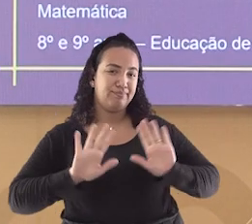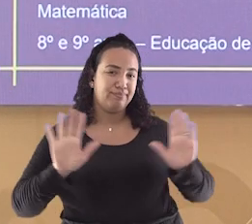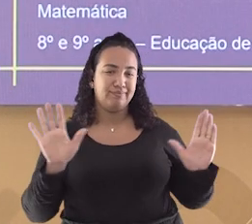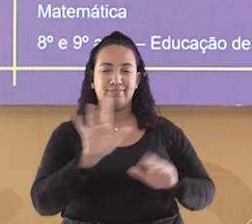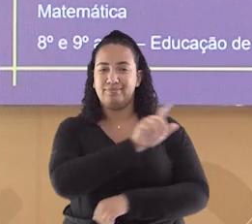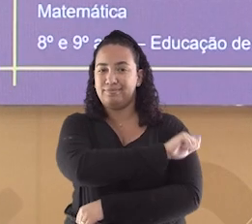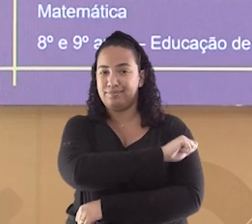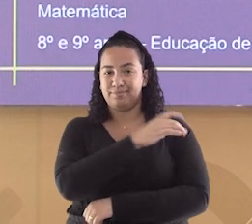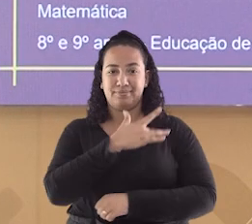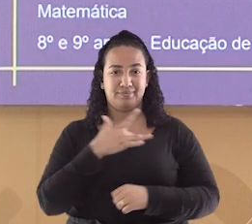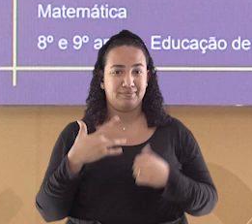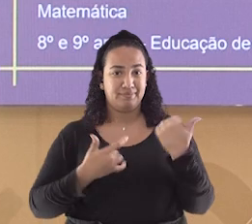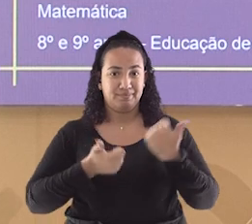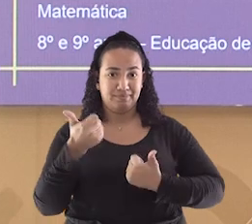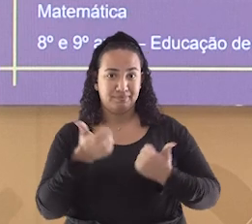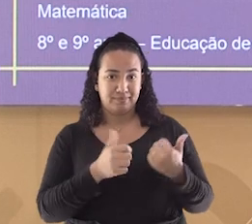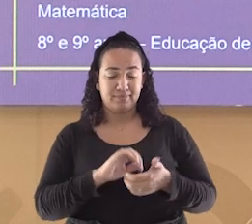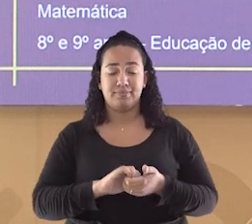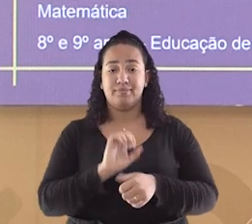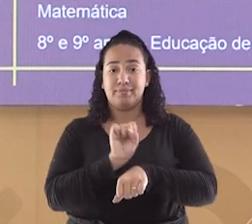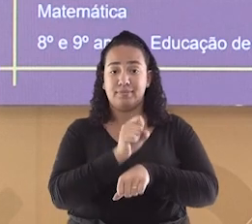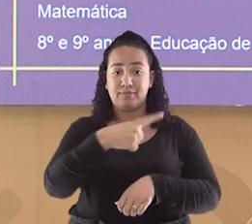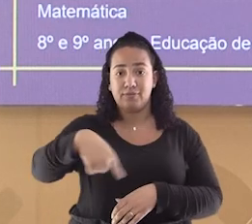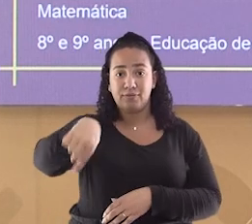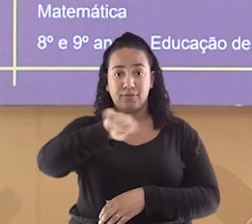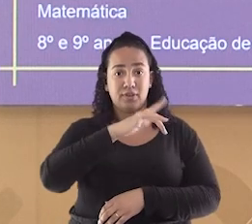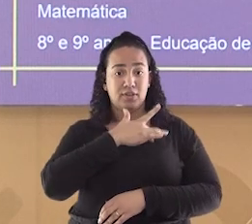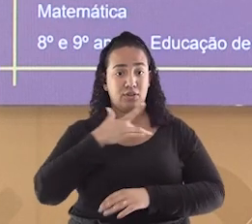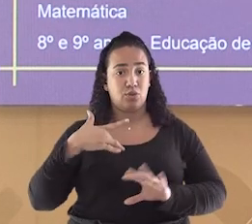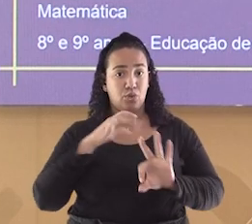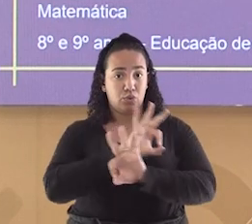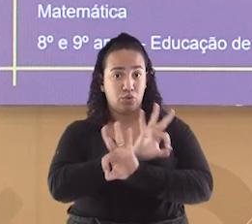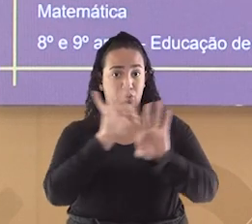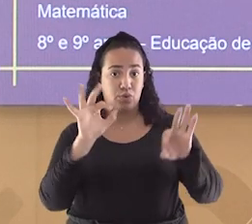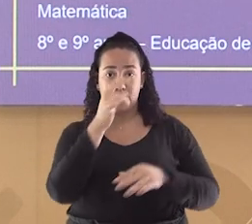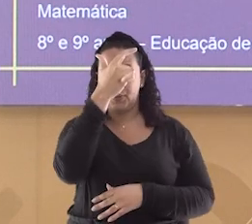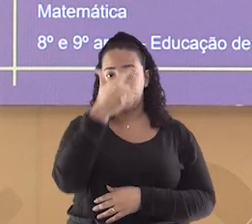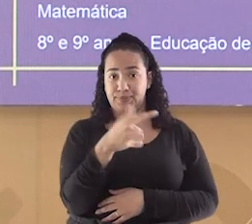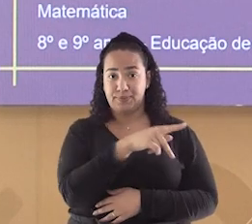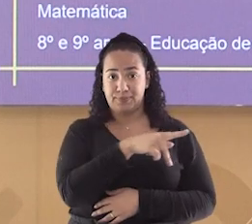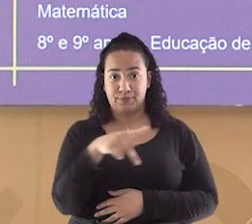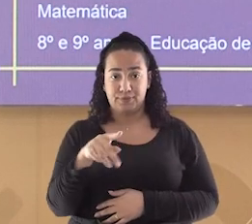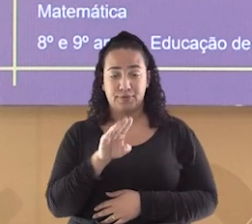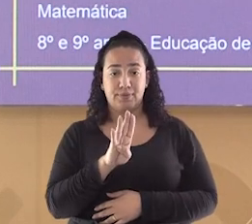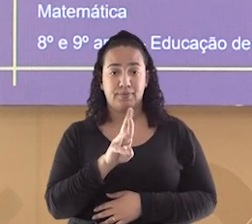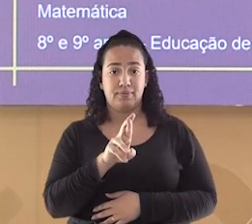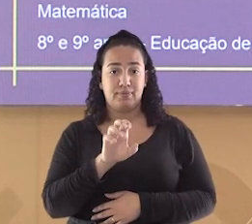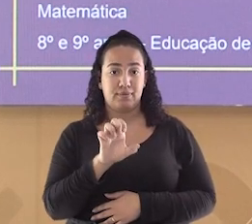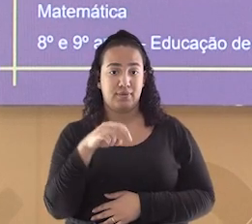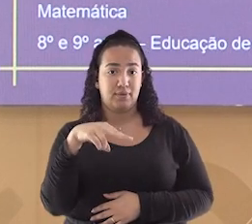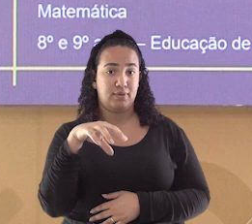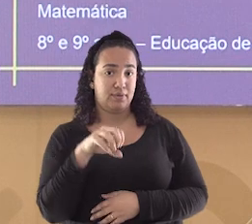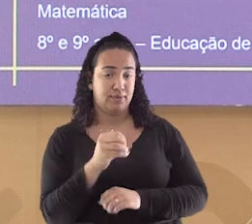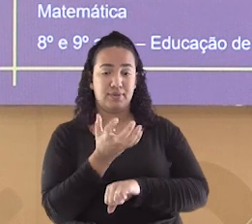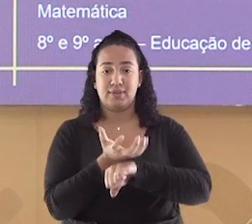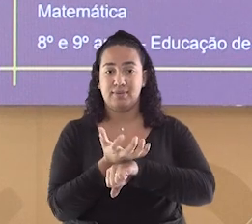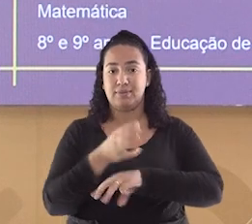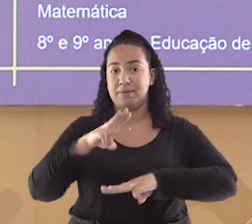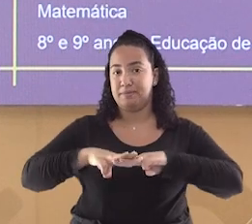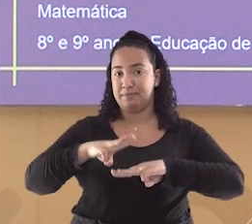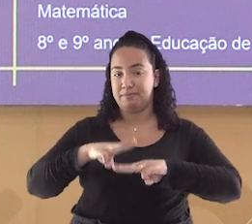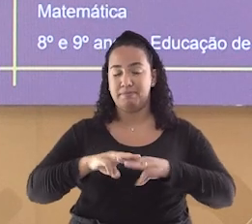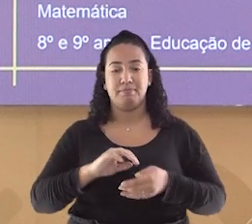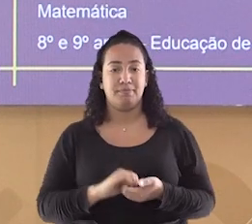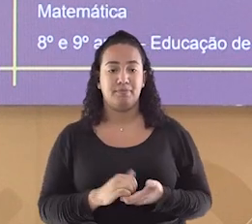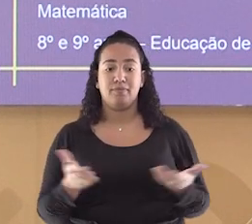Olá, estudantes! Como vocês estão? Espero que estejam muito bem. Eu sou o professor Breno de Matemática